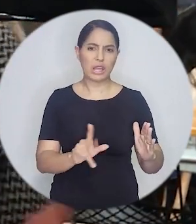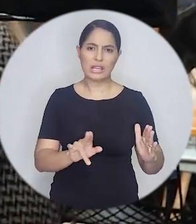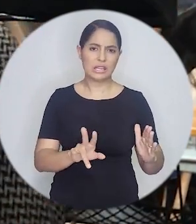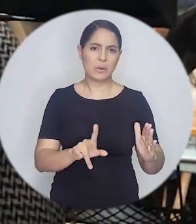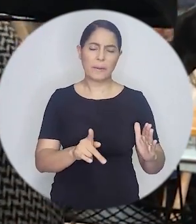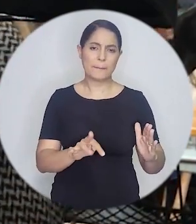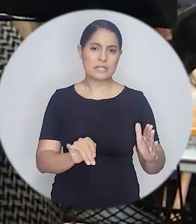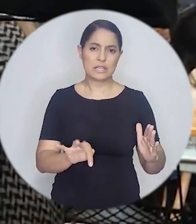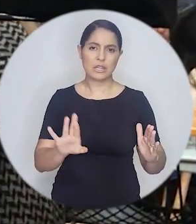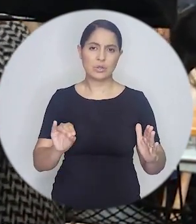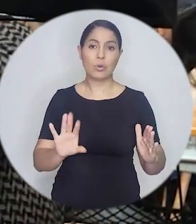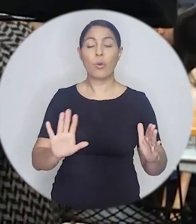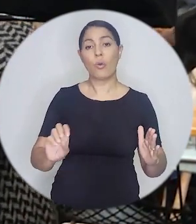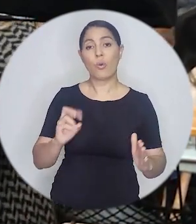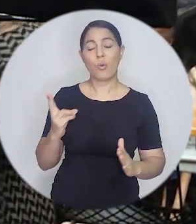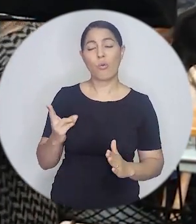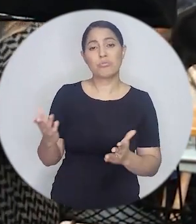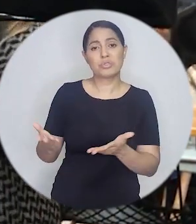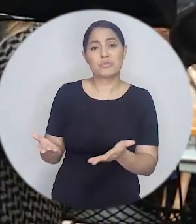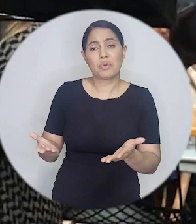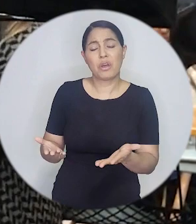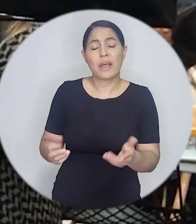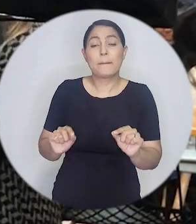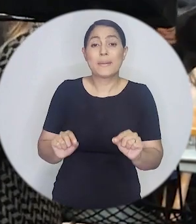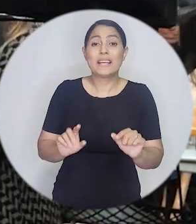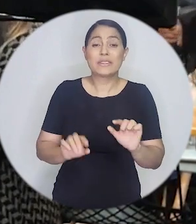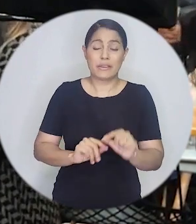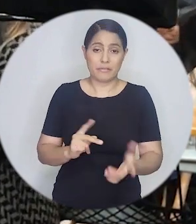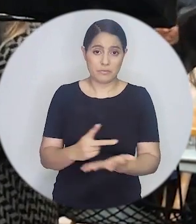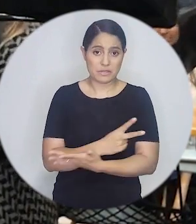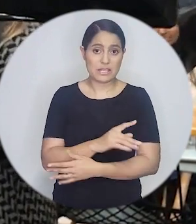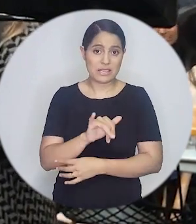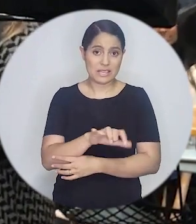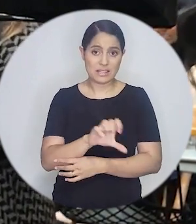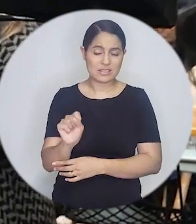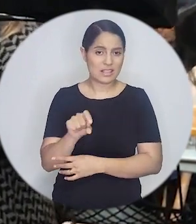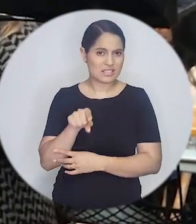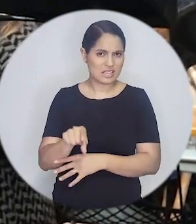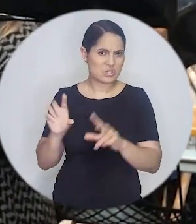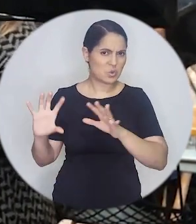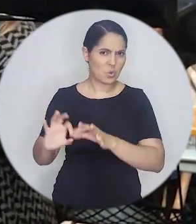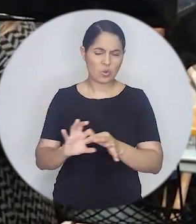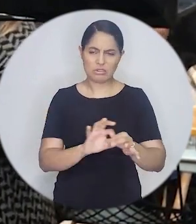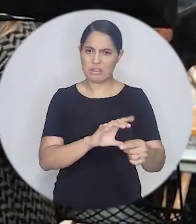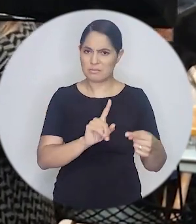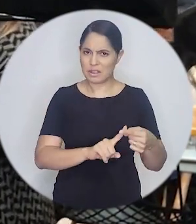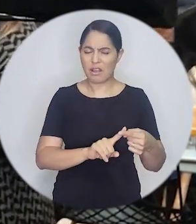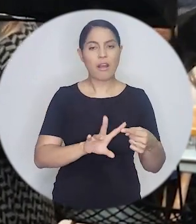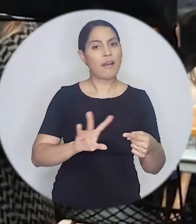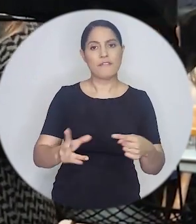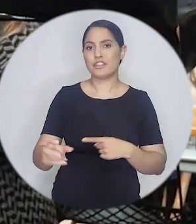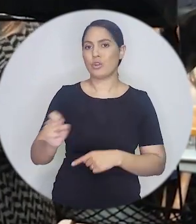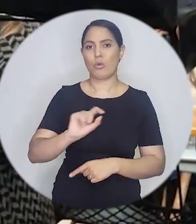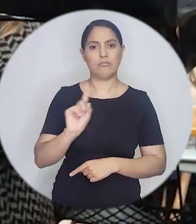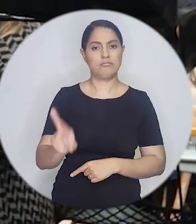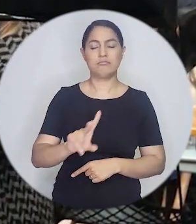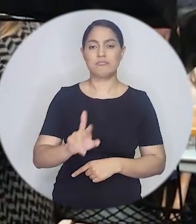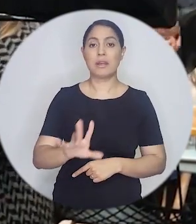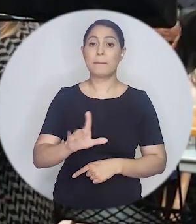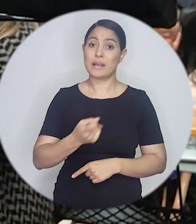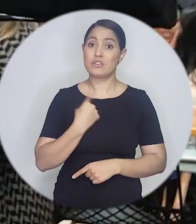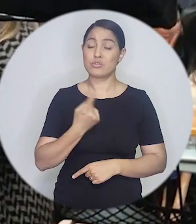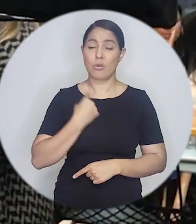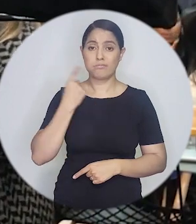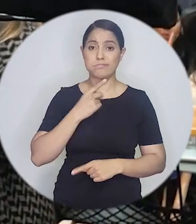né? Ou desde a DER, se forem benefícios mais recentes. É provável que o INSS não obtenha a vitória com relação a isso, mas é importante que